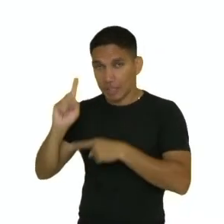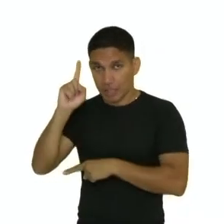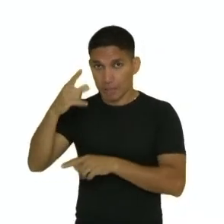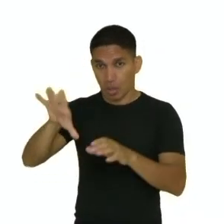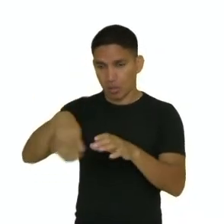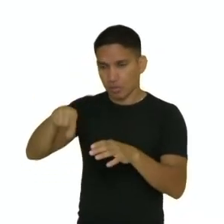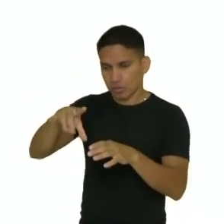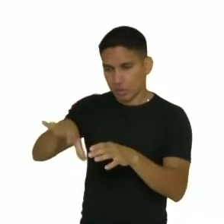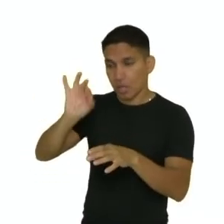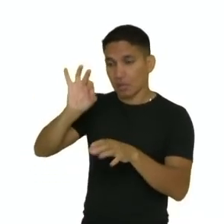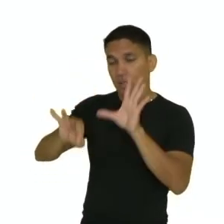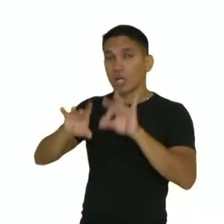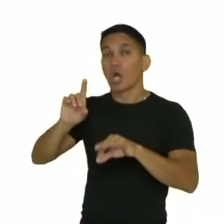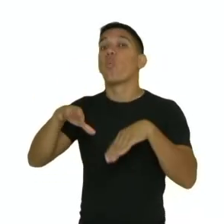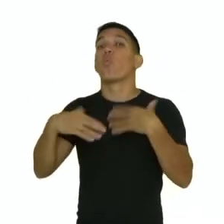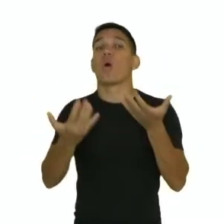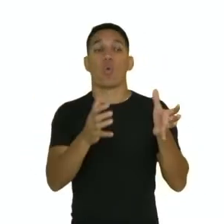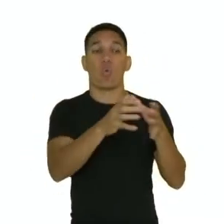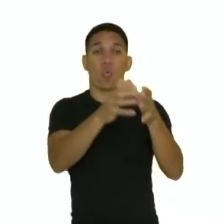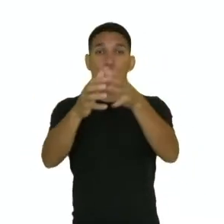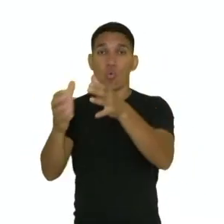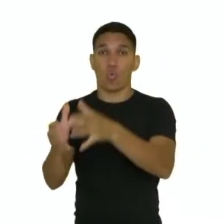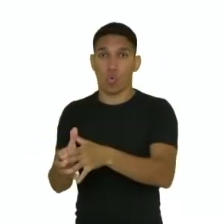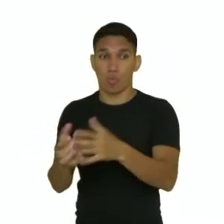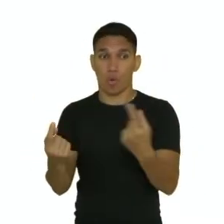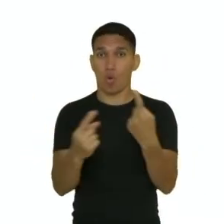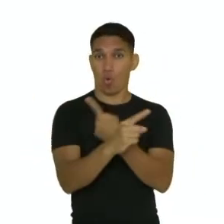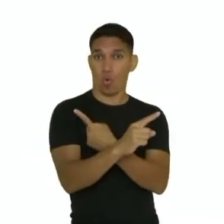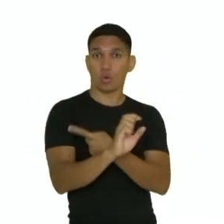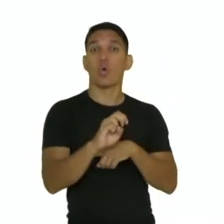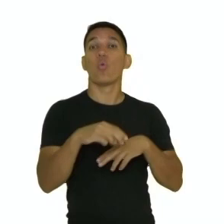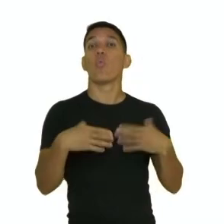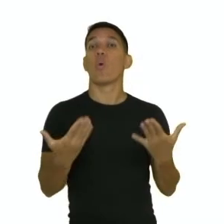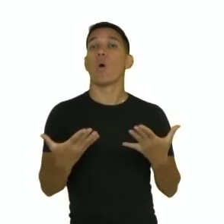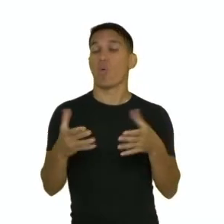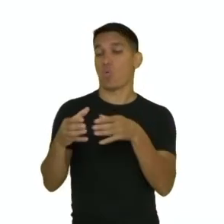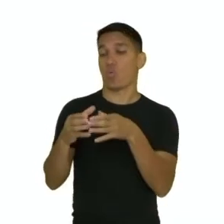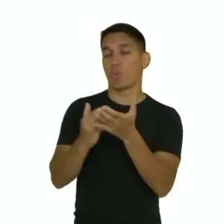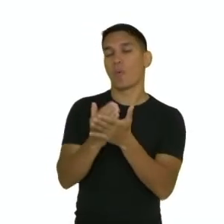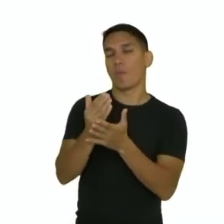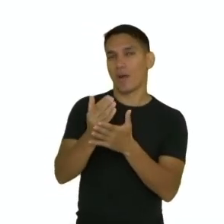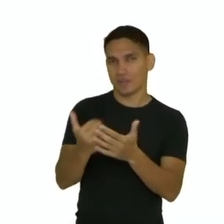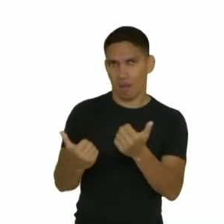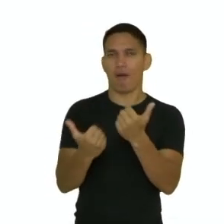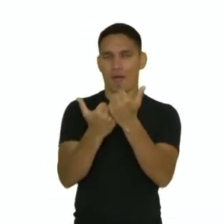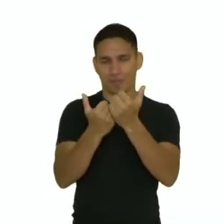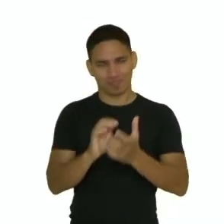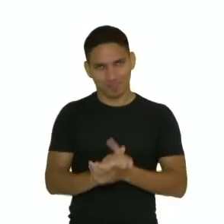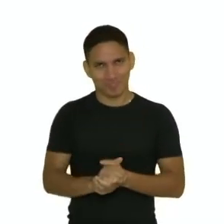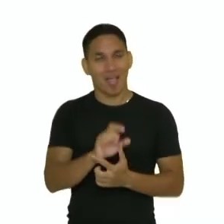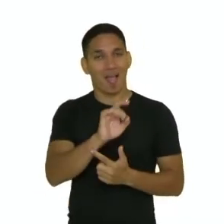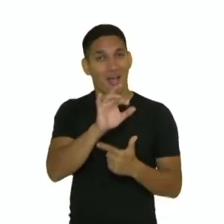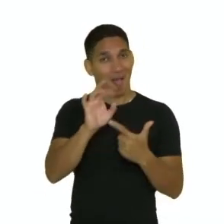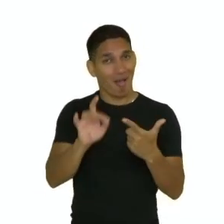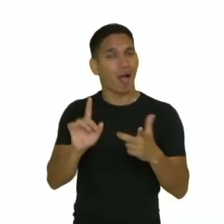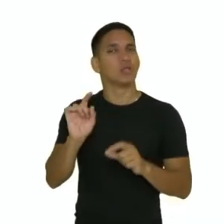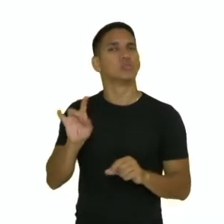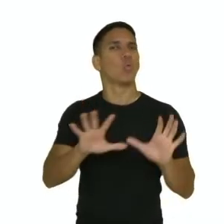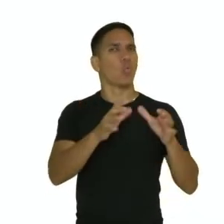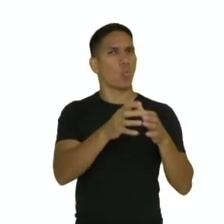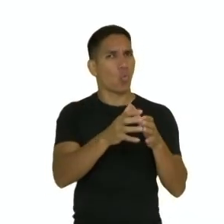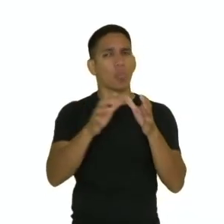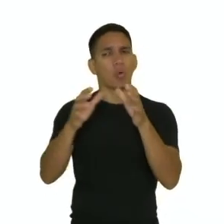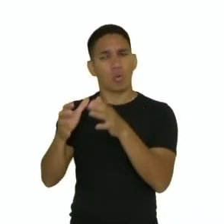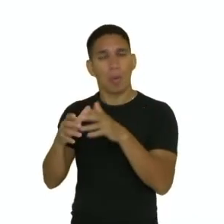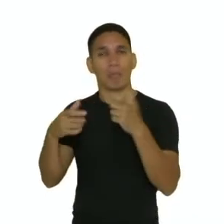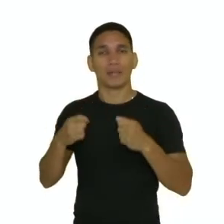para definir qual grupo começa na posição contra e qual começa a favor, né? Cada grupo deverá desenvolver argumentos contra ou